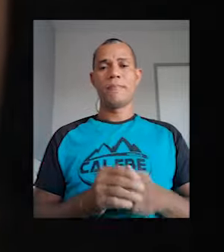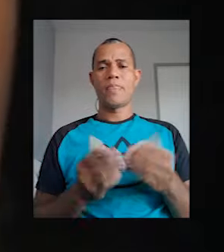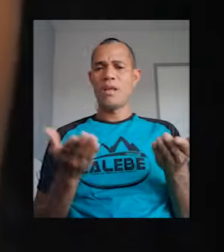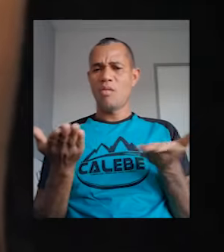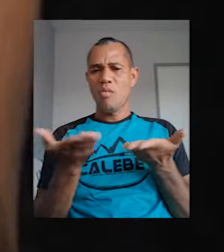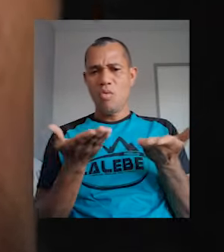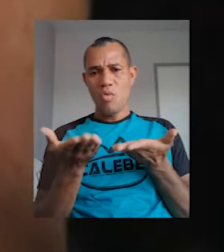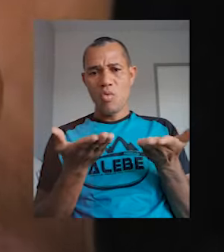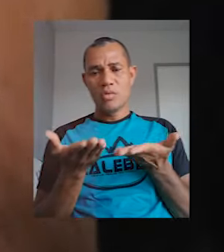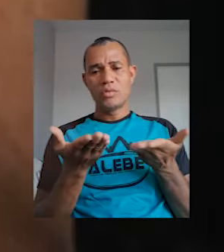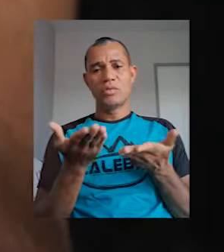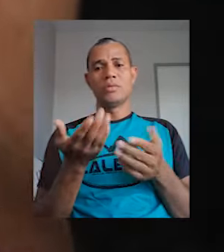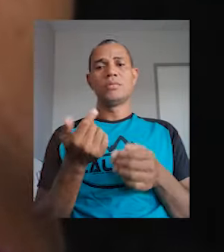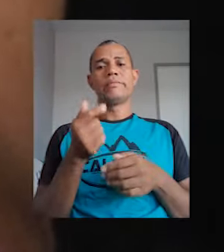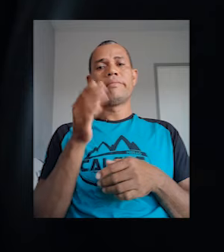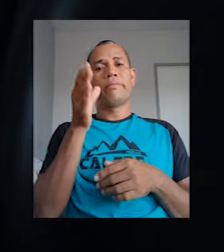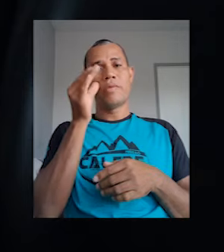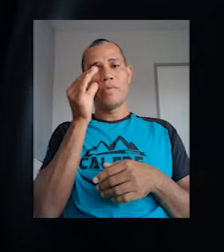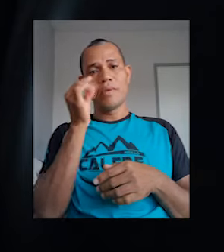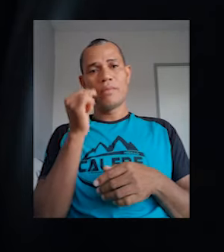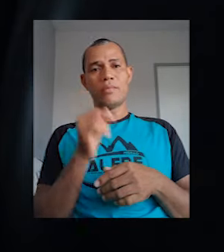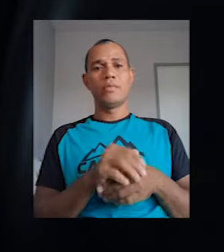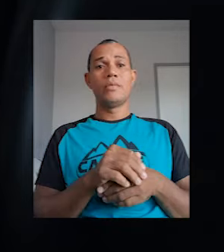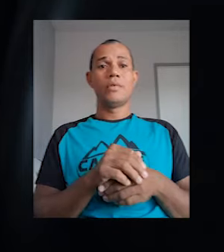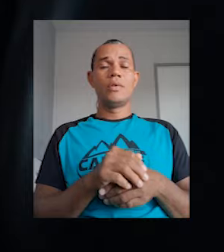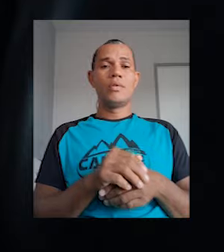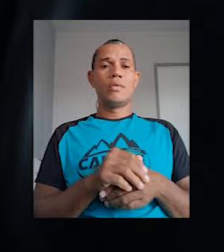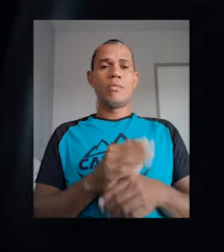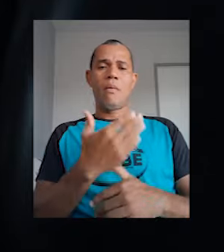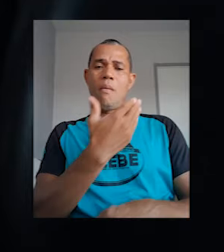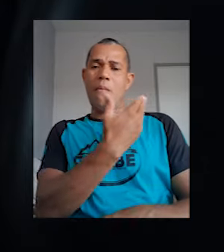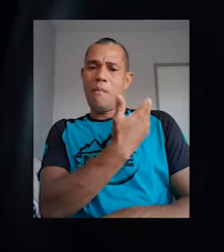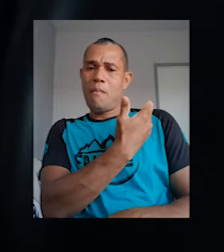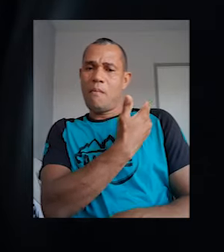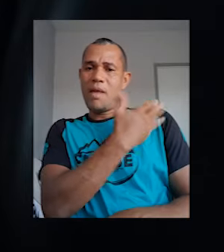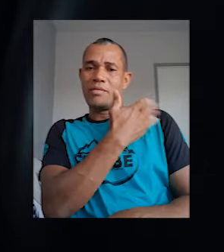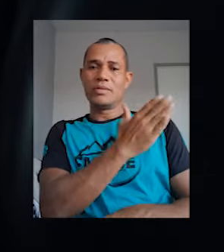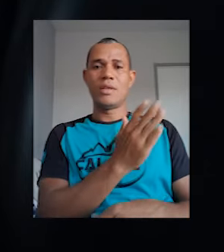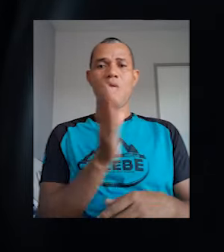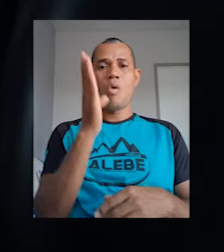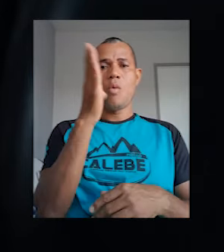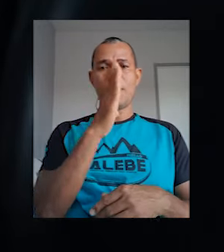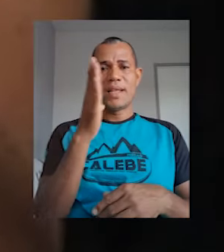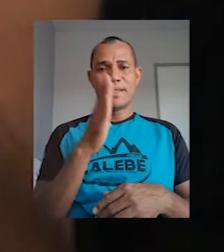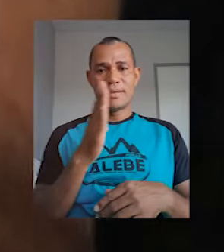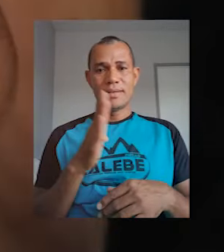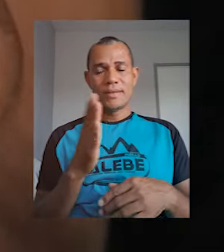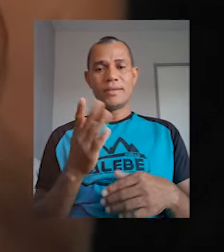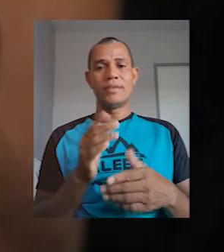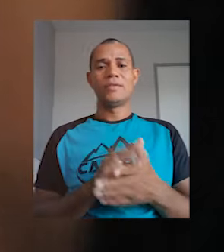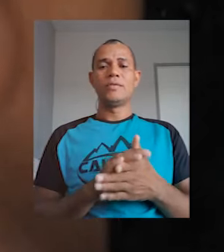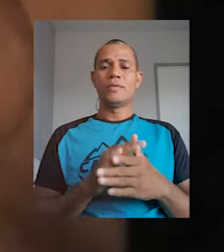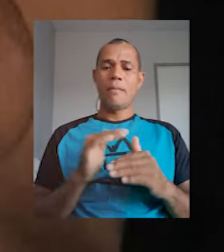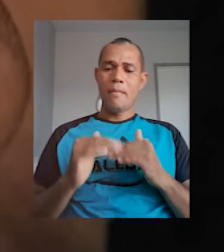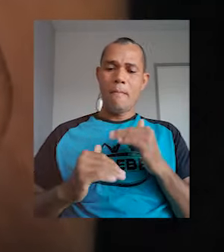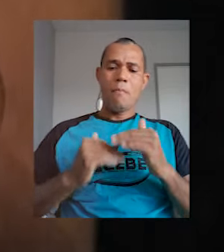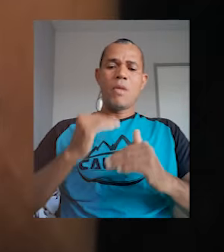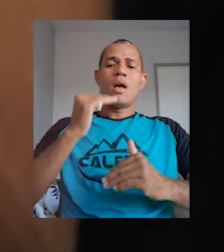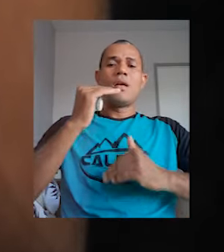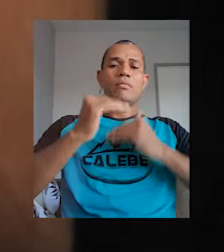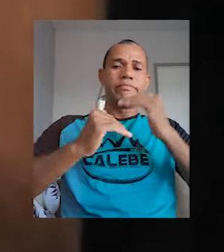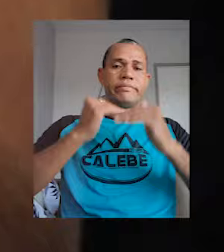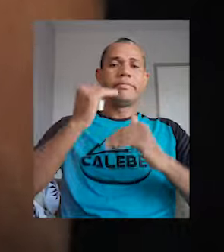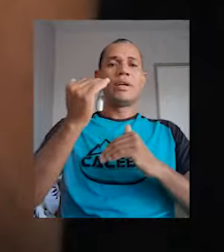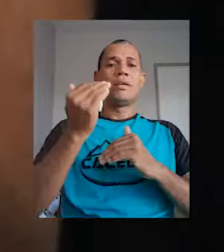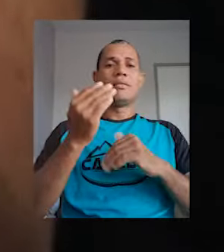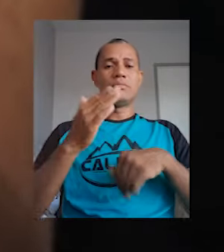Hoje em dia, eu percebo que o preconceito no Brasil, né, especificamente, vem aumentando cada vez